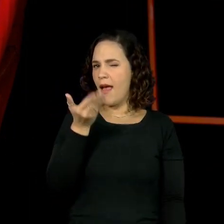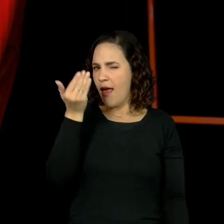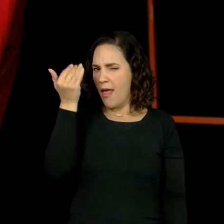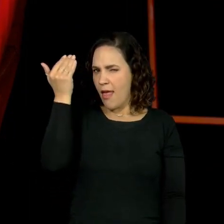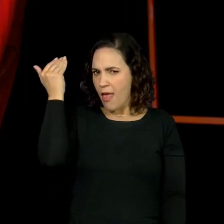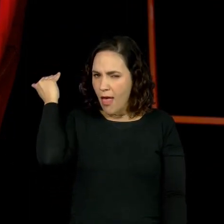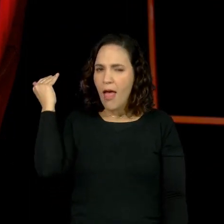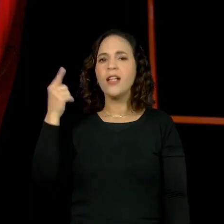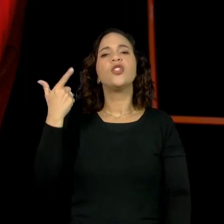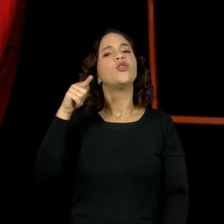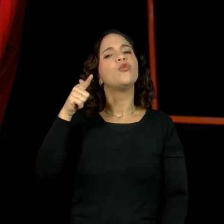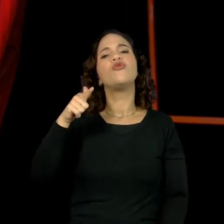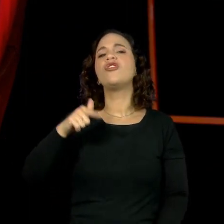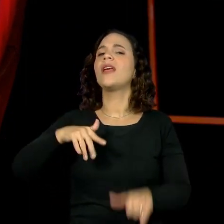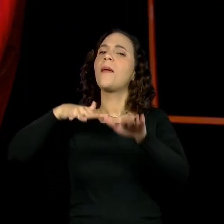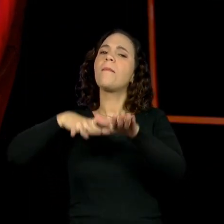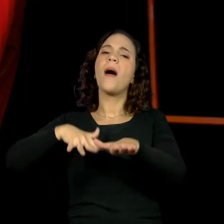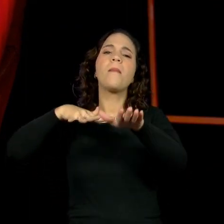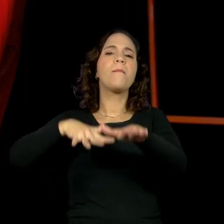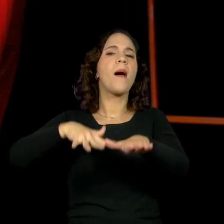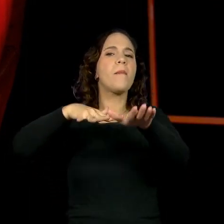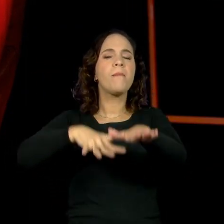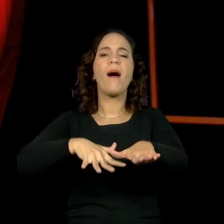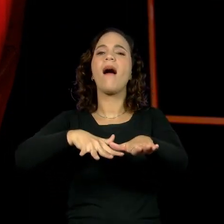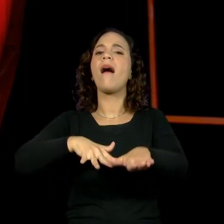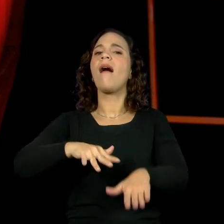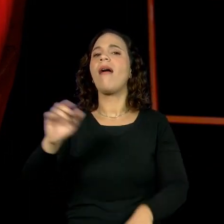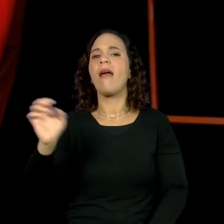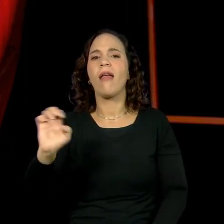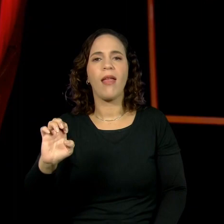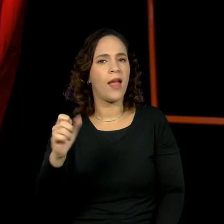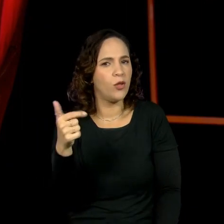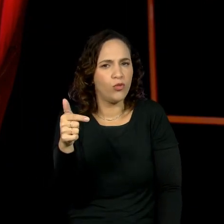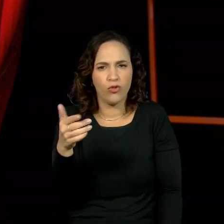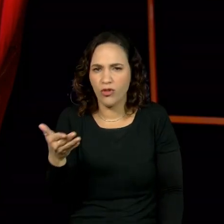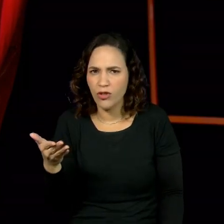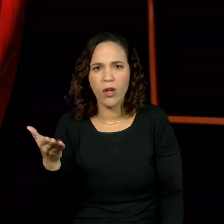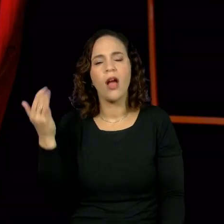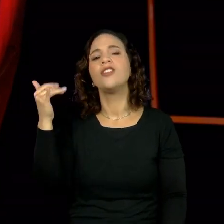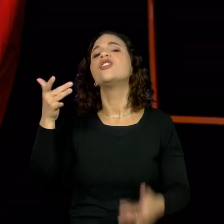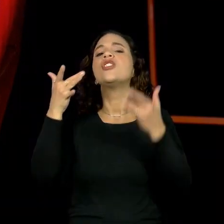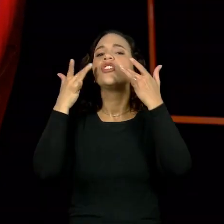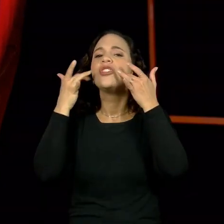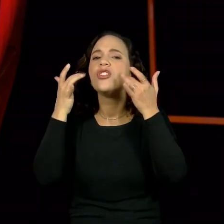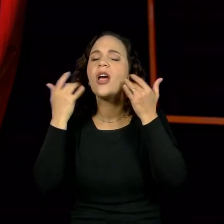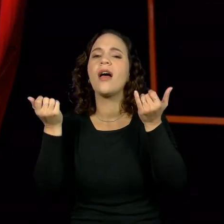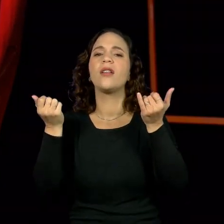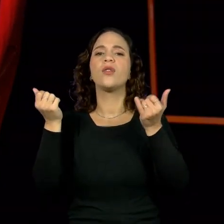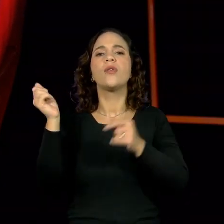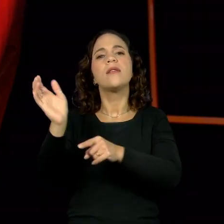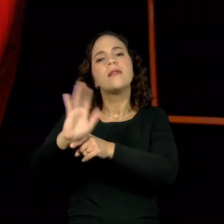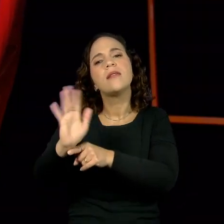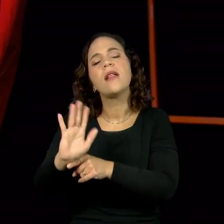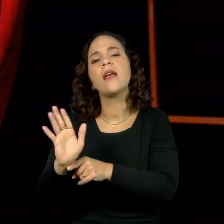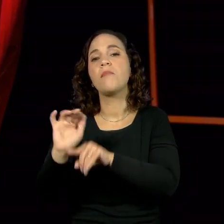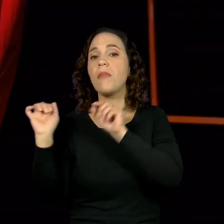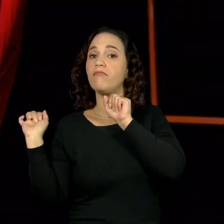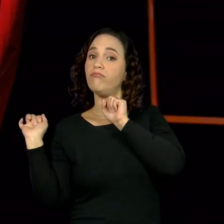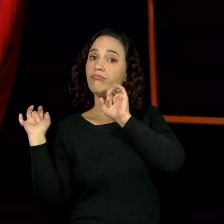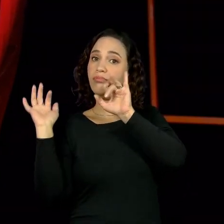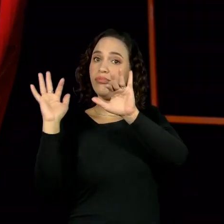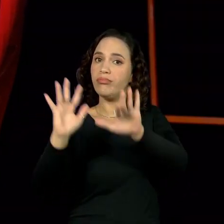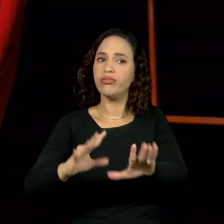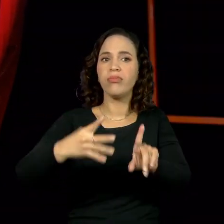da passeata gay, é onde se agregava todo o pessoal de teatro, cinema, TV,